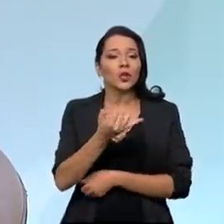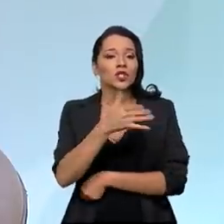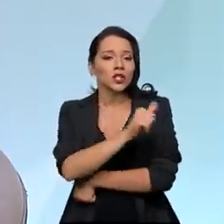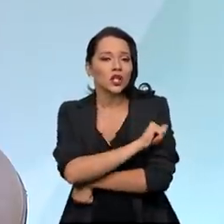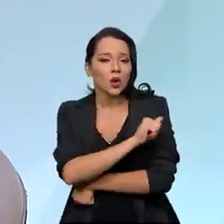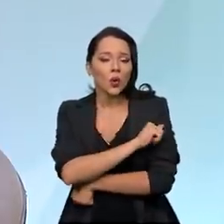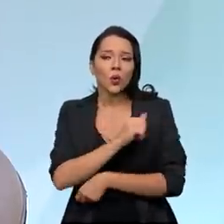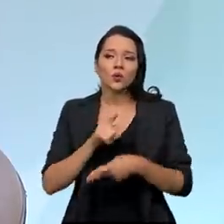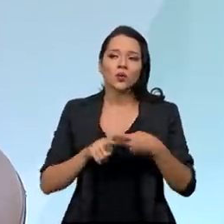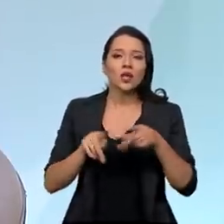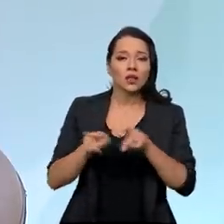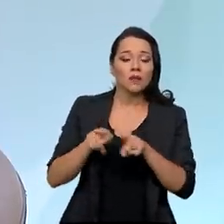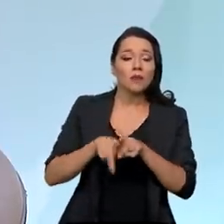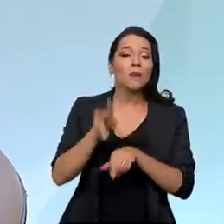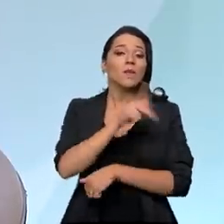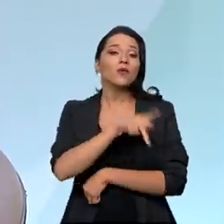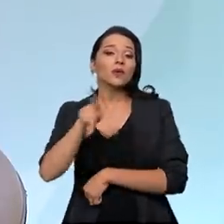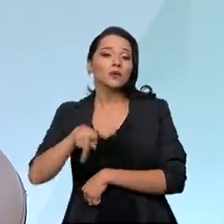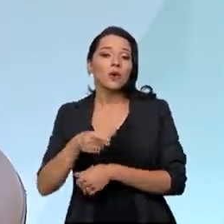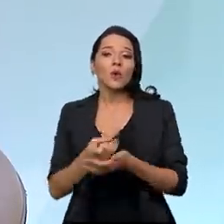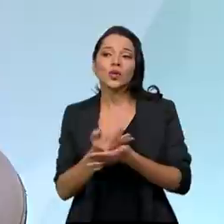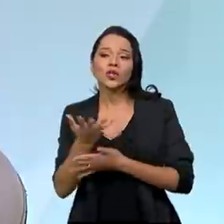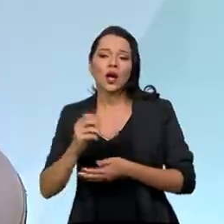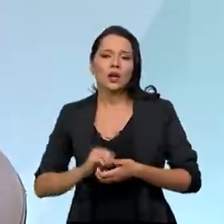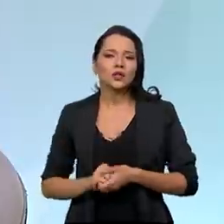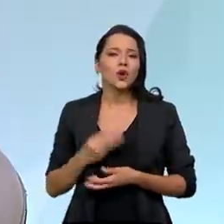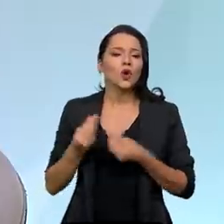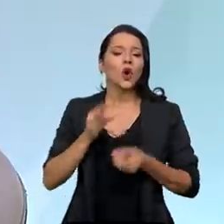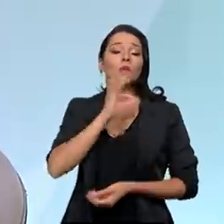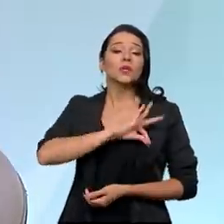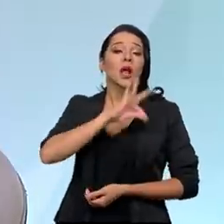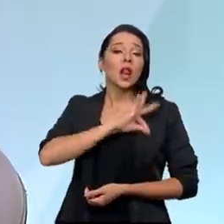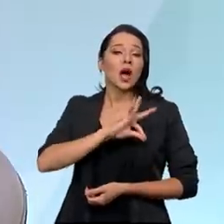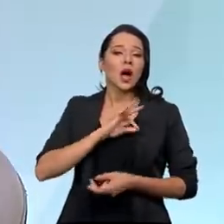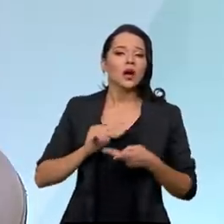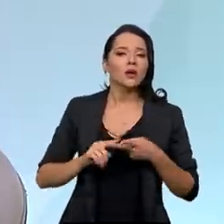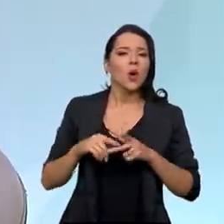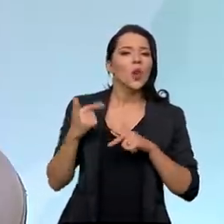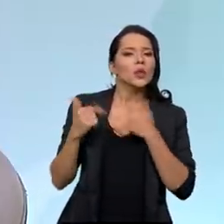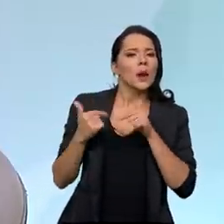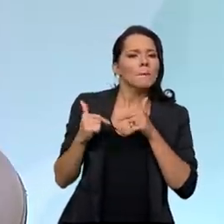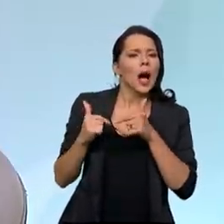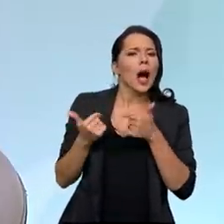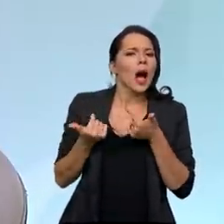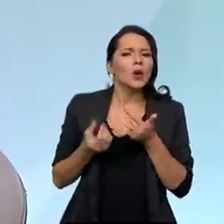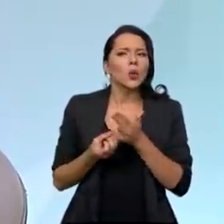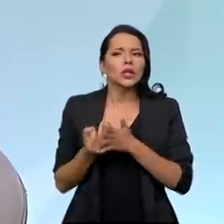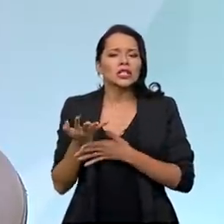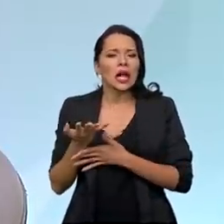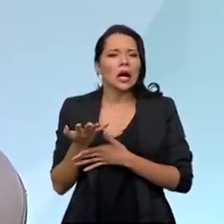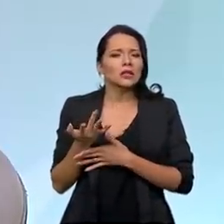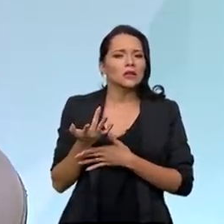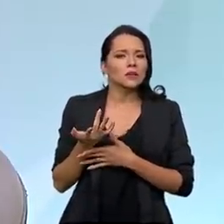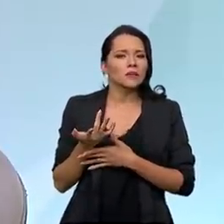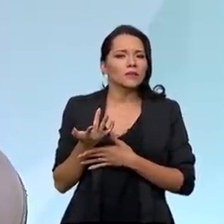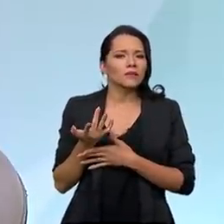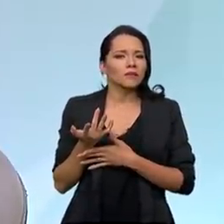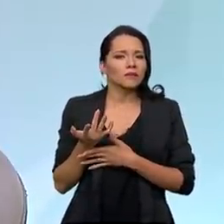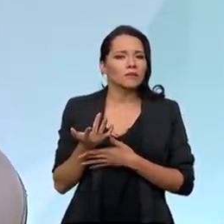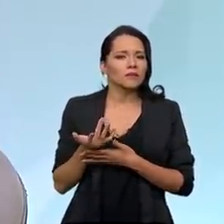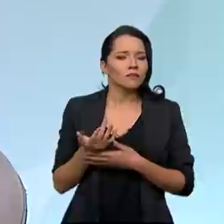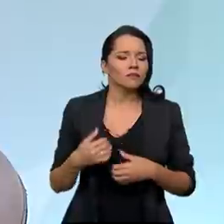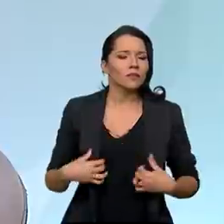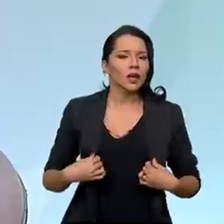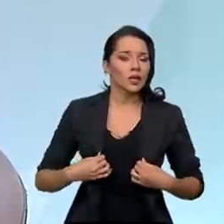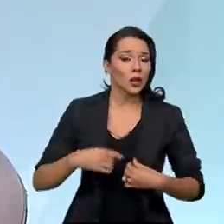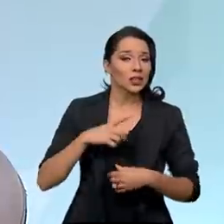como entre os professores? Como está a renda, como está a empregabilidade diretamente declarada?